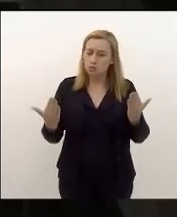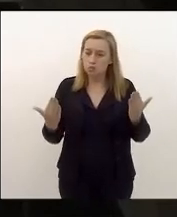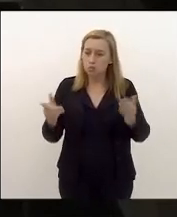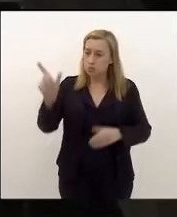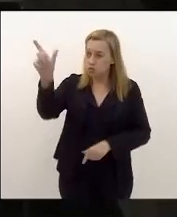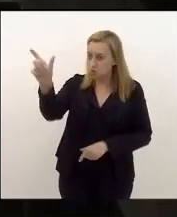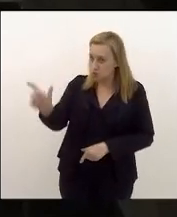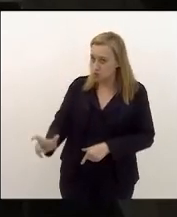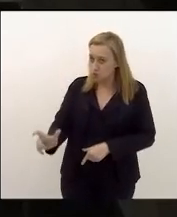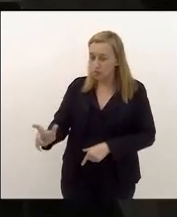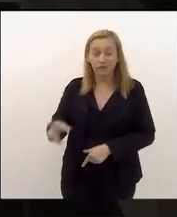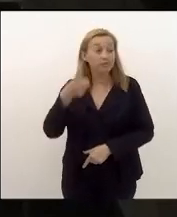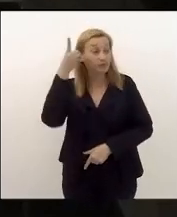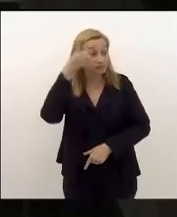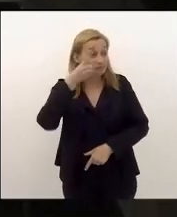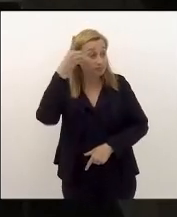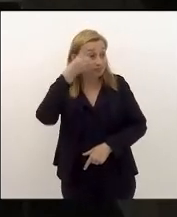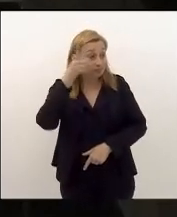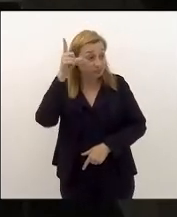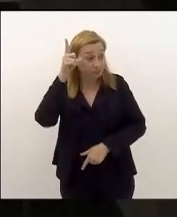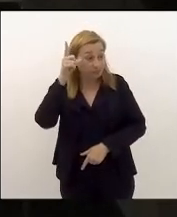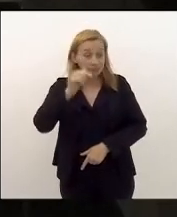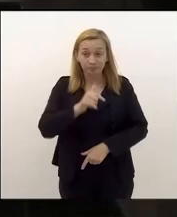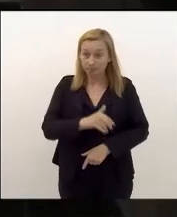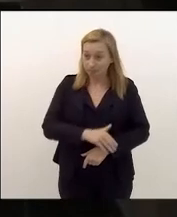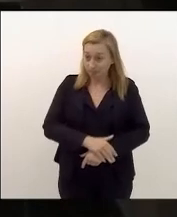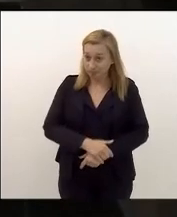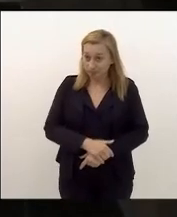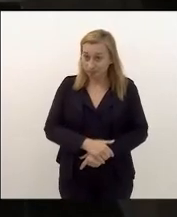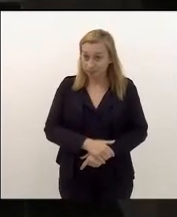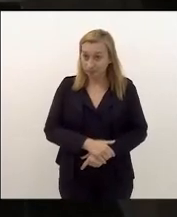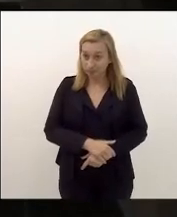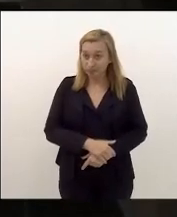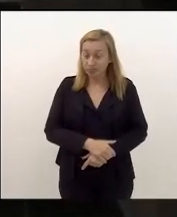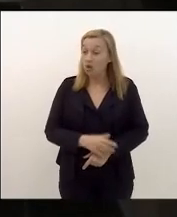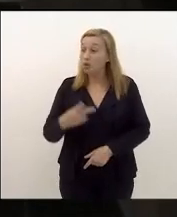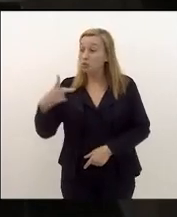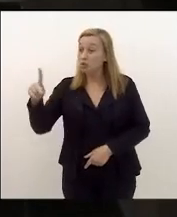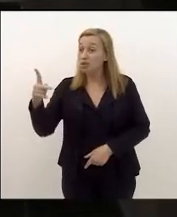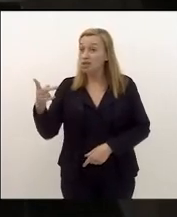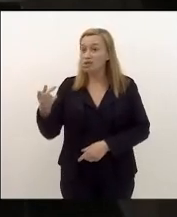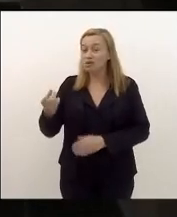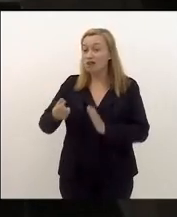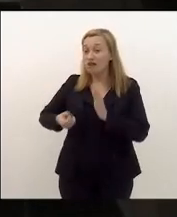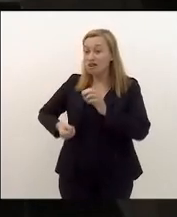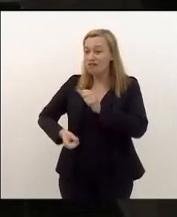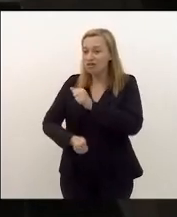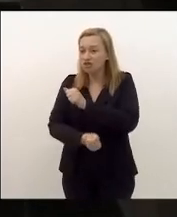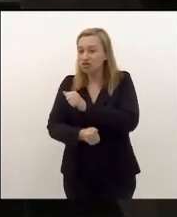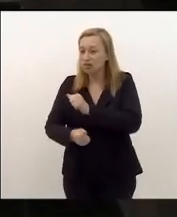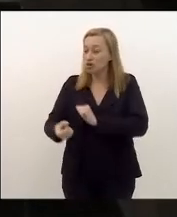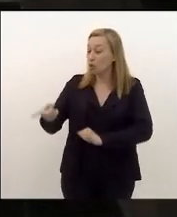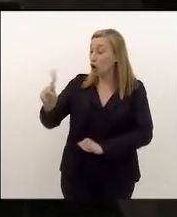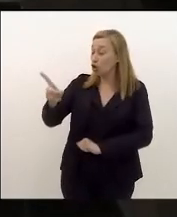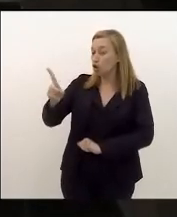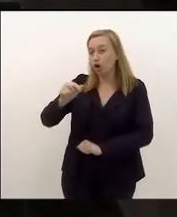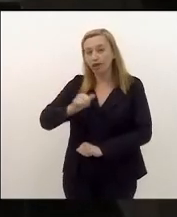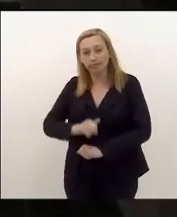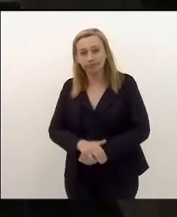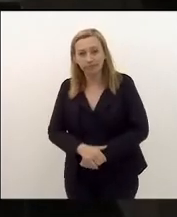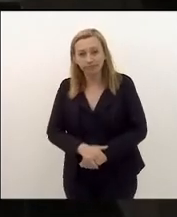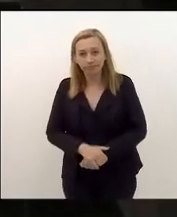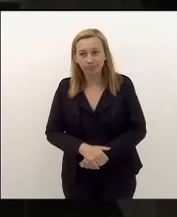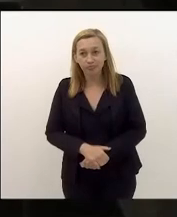mesmo, deputada Lucinha, função dos seus investimentos em dólar,